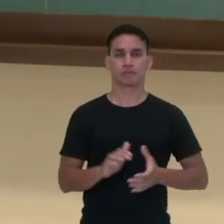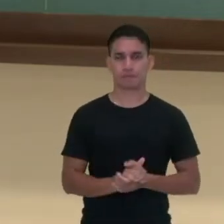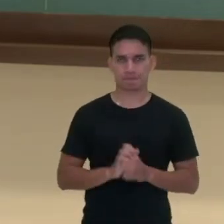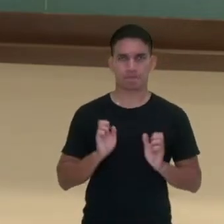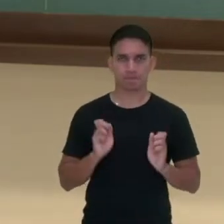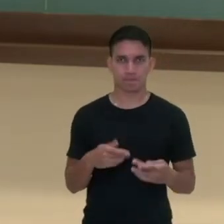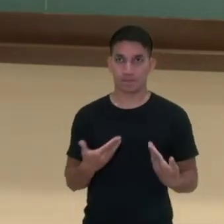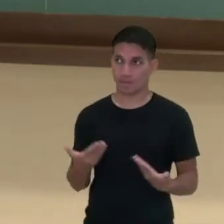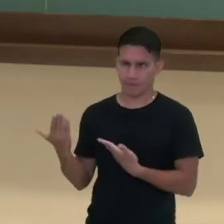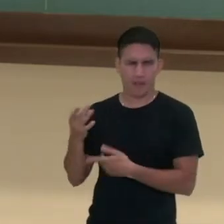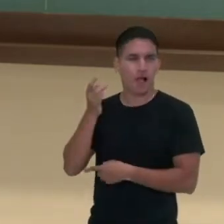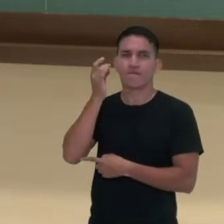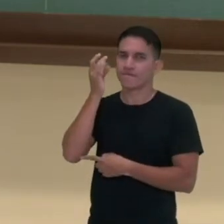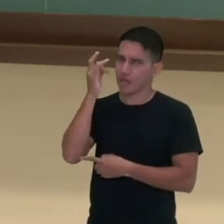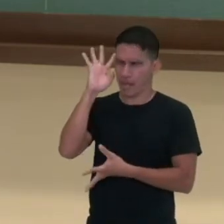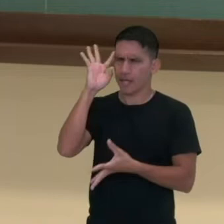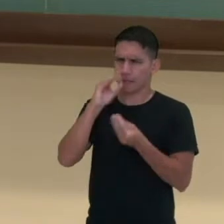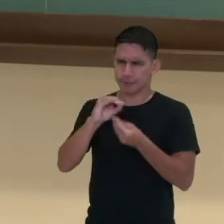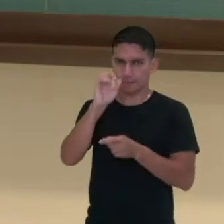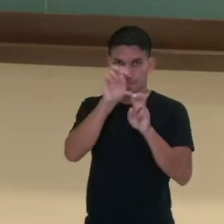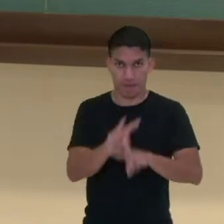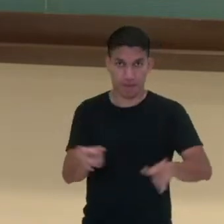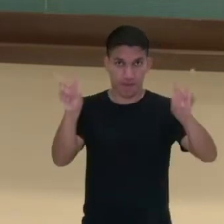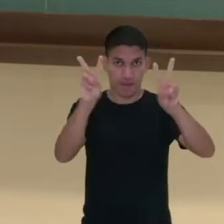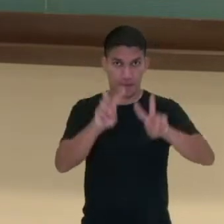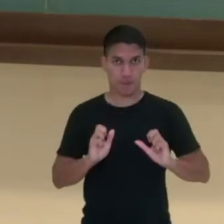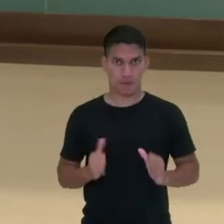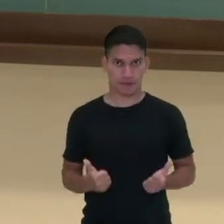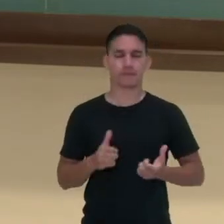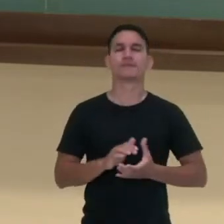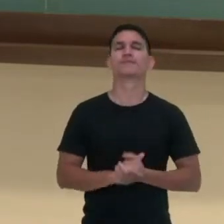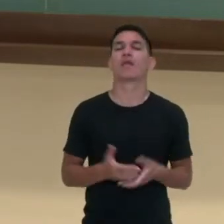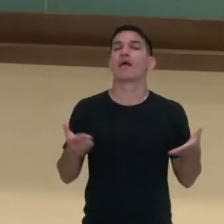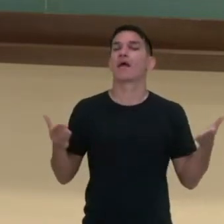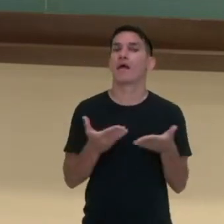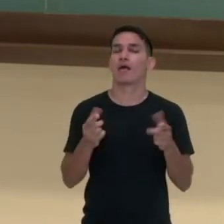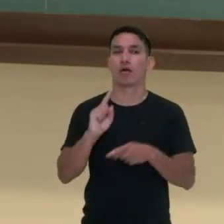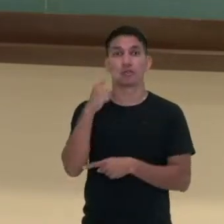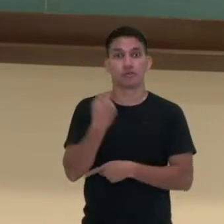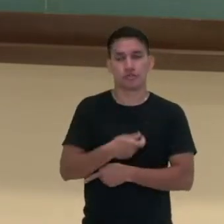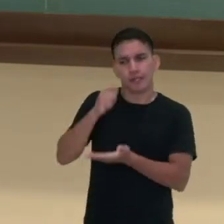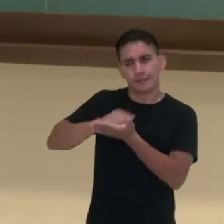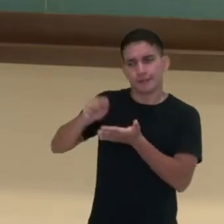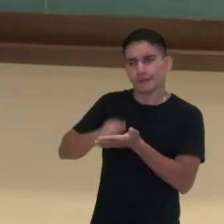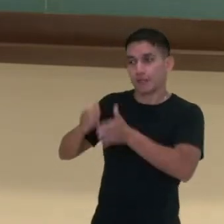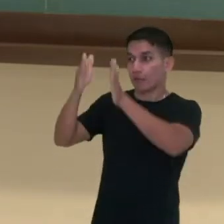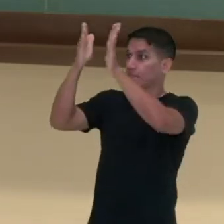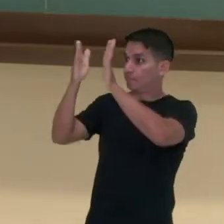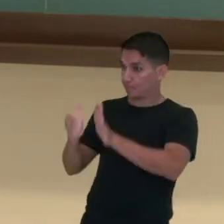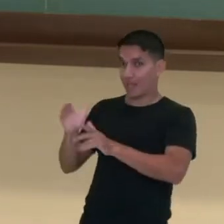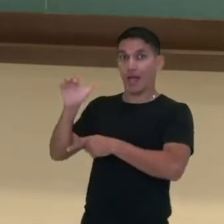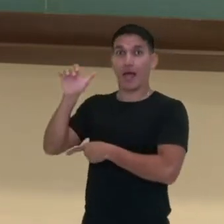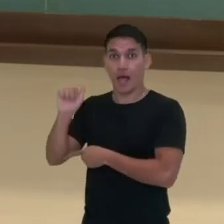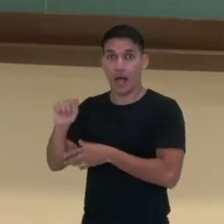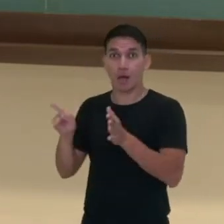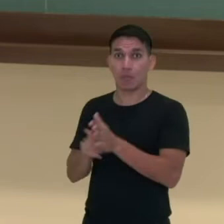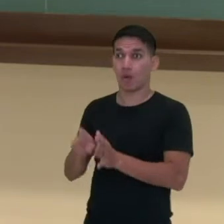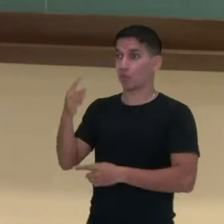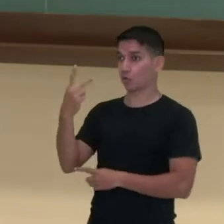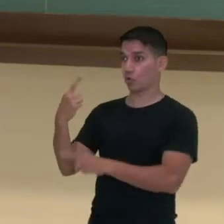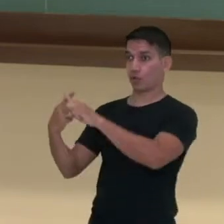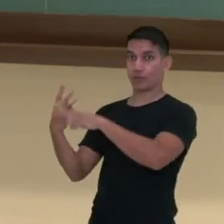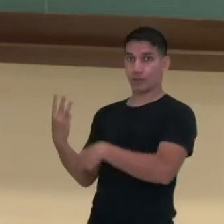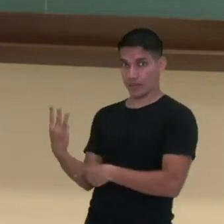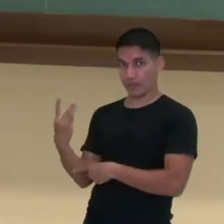ok? Até aqui fácil de visualizar, né? Agora, vamos escrever a matriz A de ordem 2 por